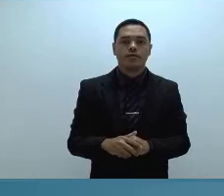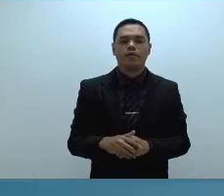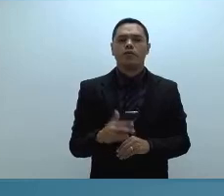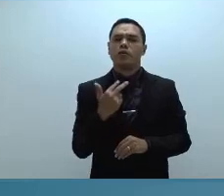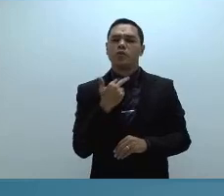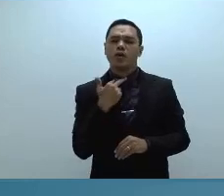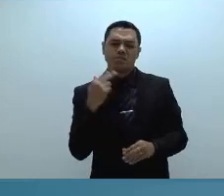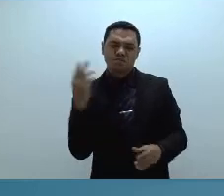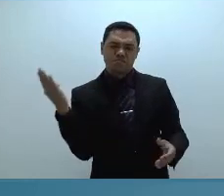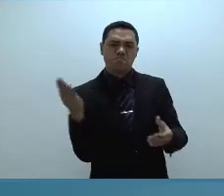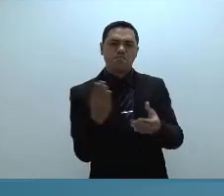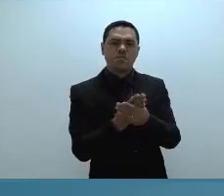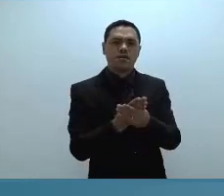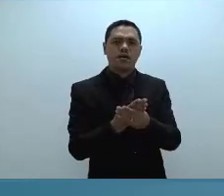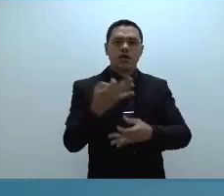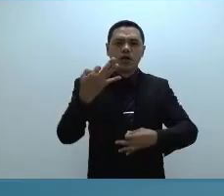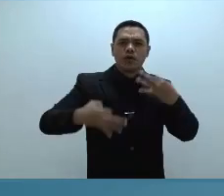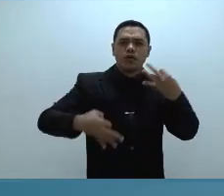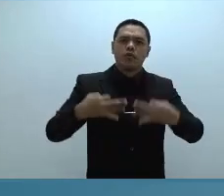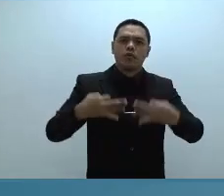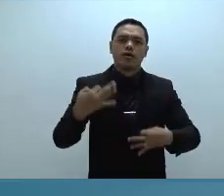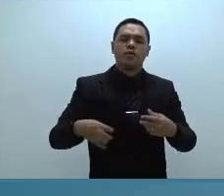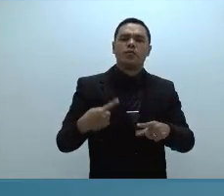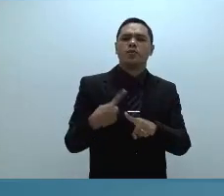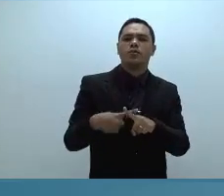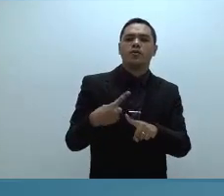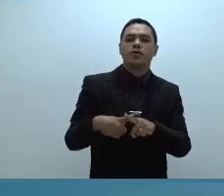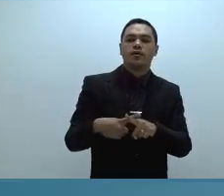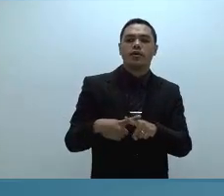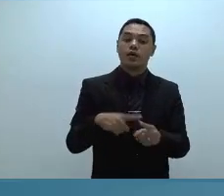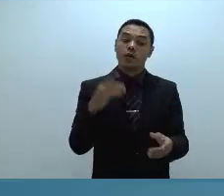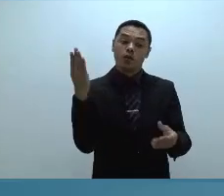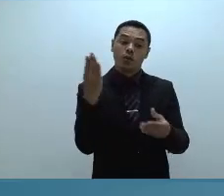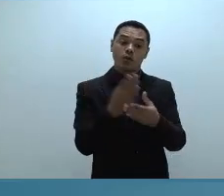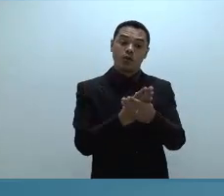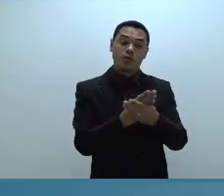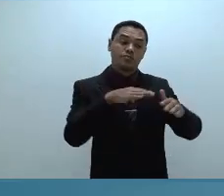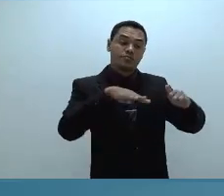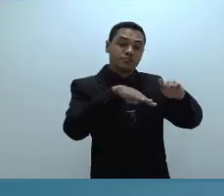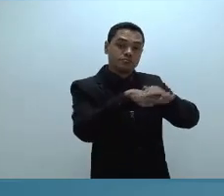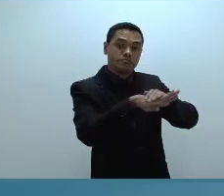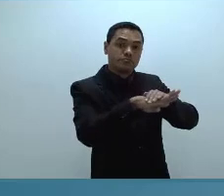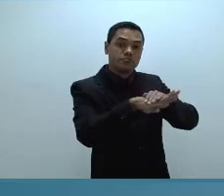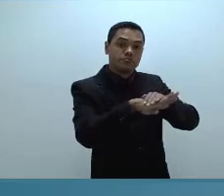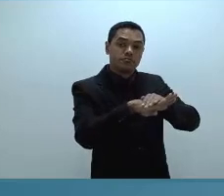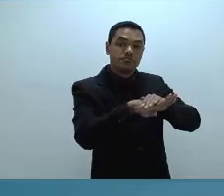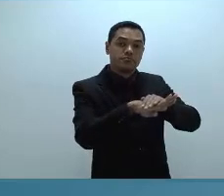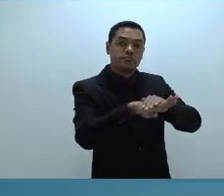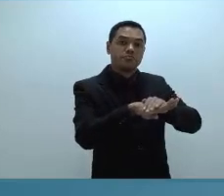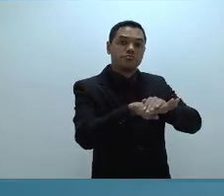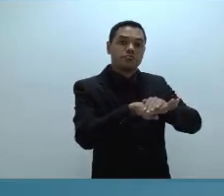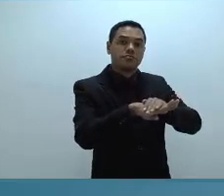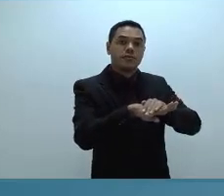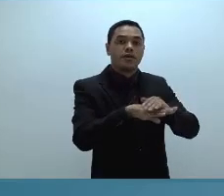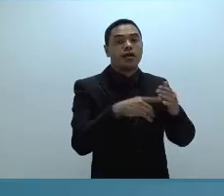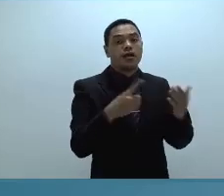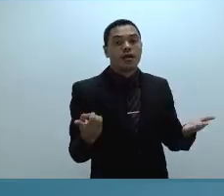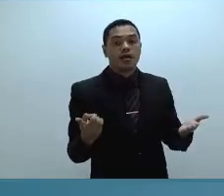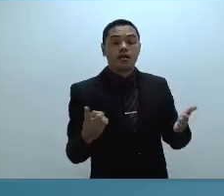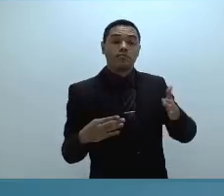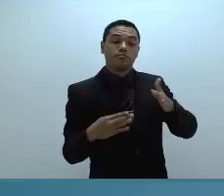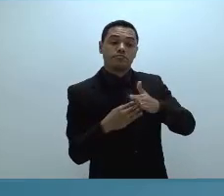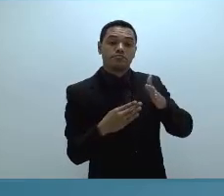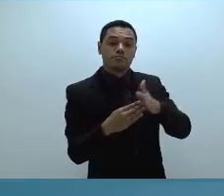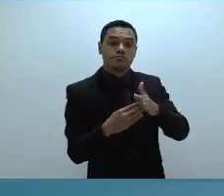processo, haja vista que se encontrava pendente de análise o recurso extraordinário interposto